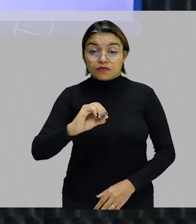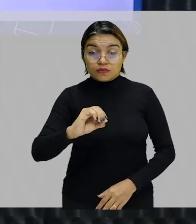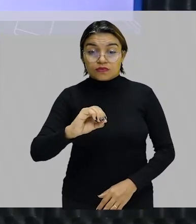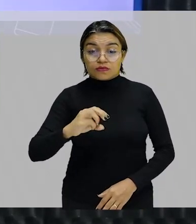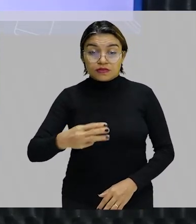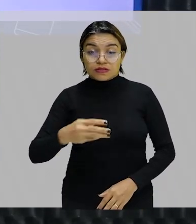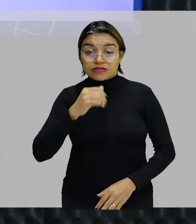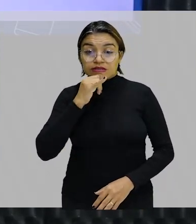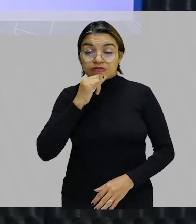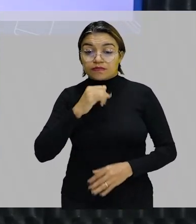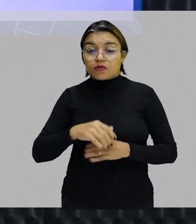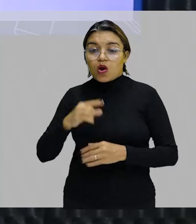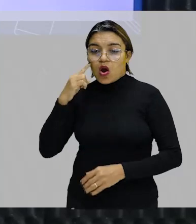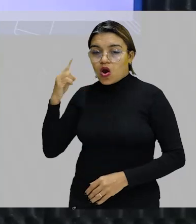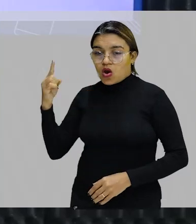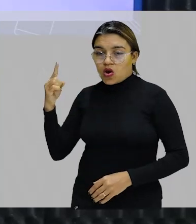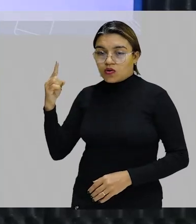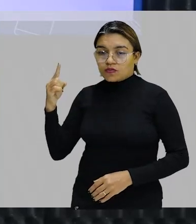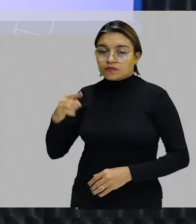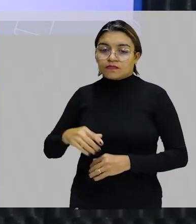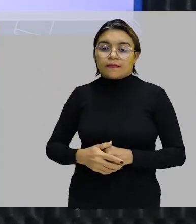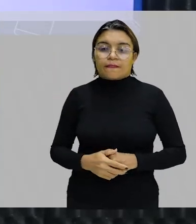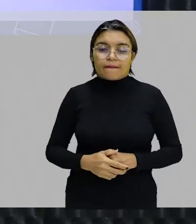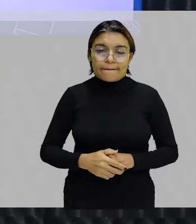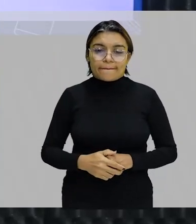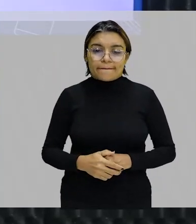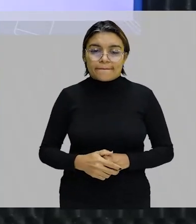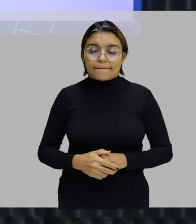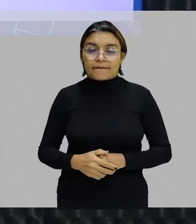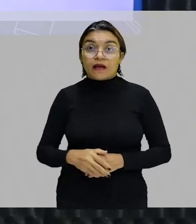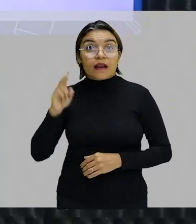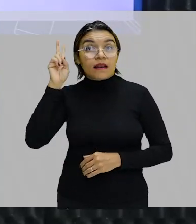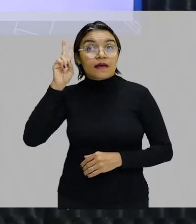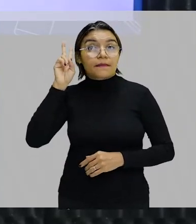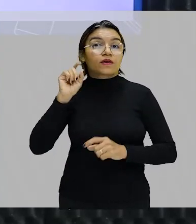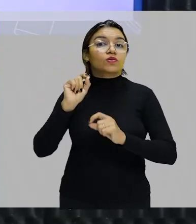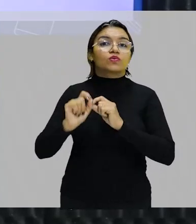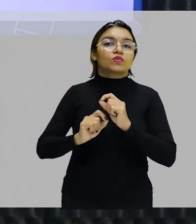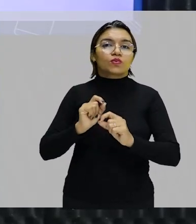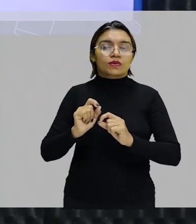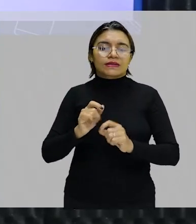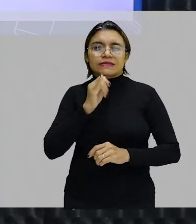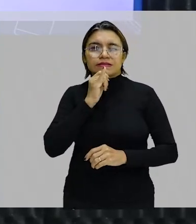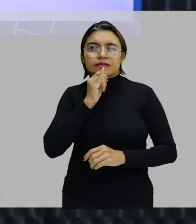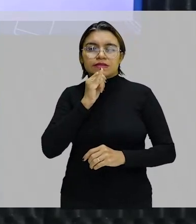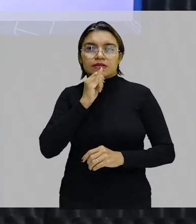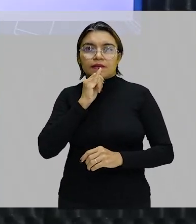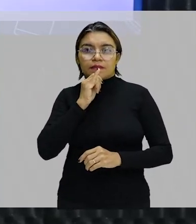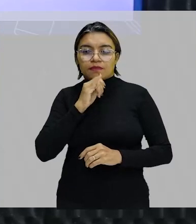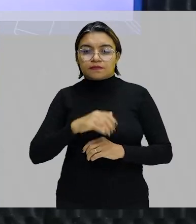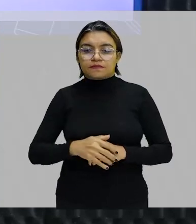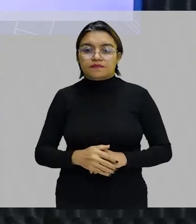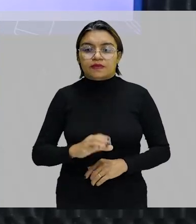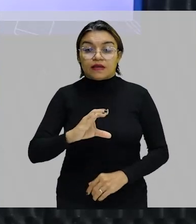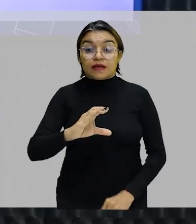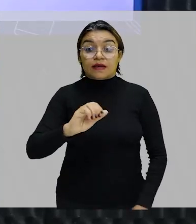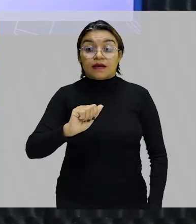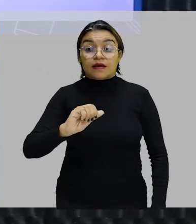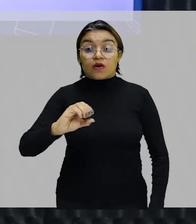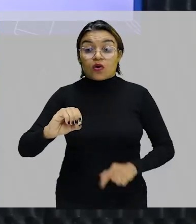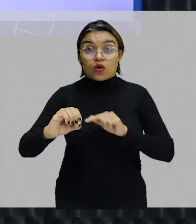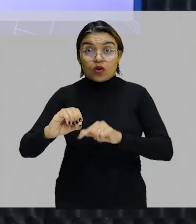queima de 800 gramas de calcita, certo? Lembrando que nesse exemplo, a calcita apresenta um grau